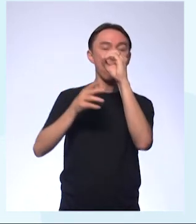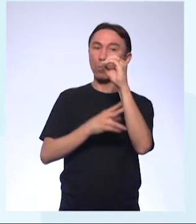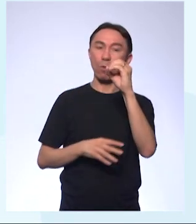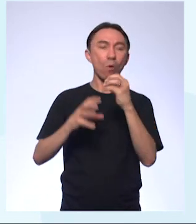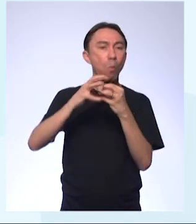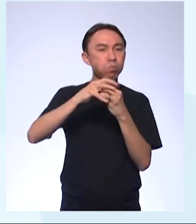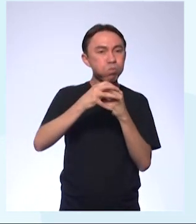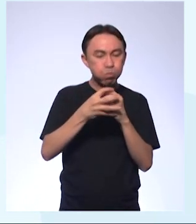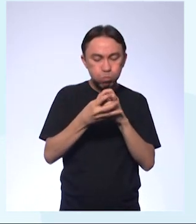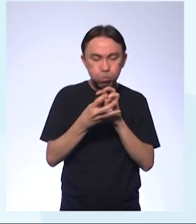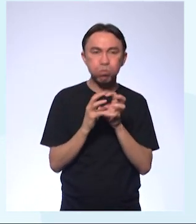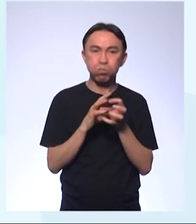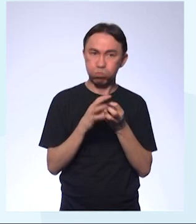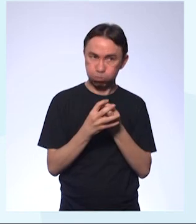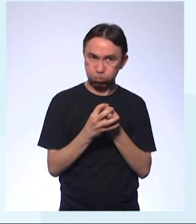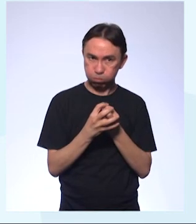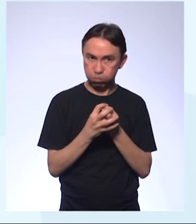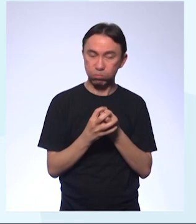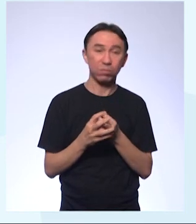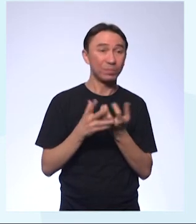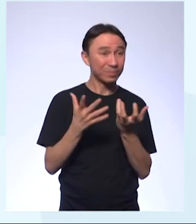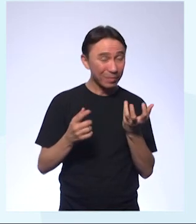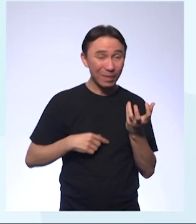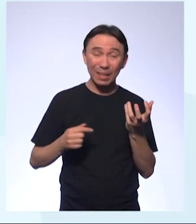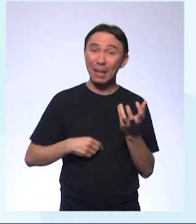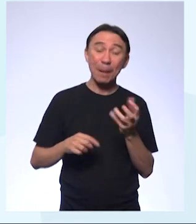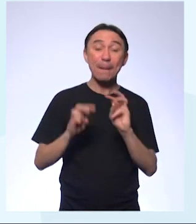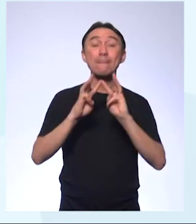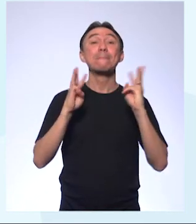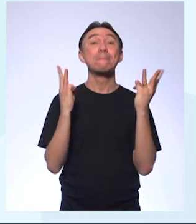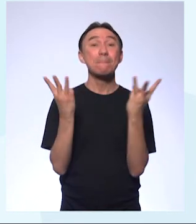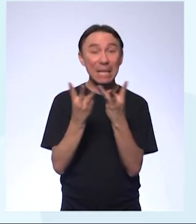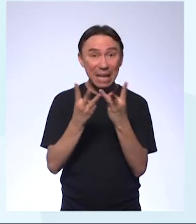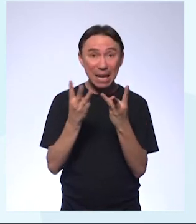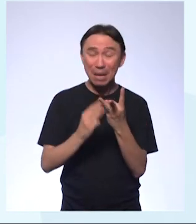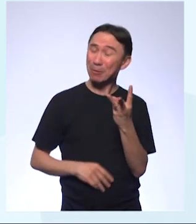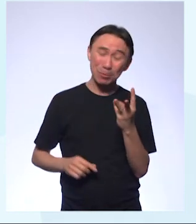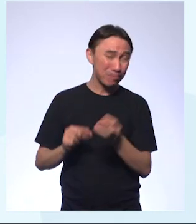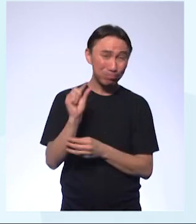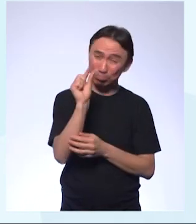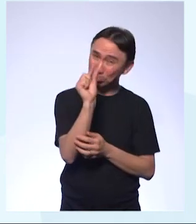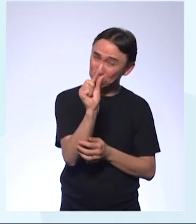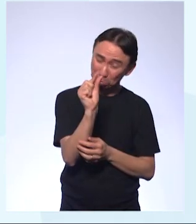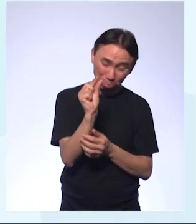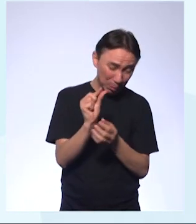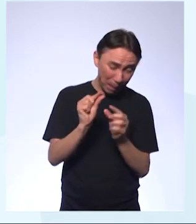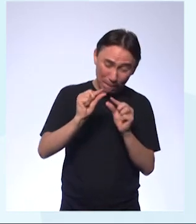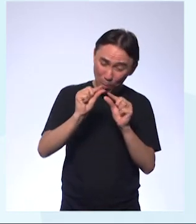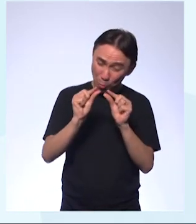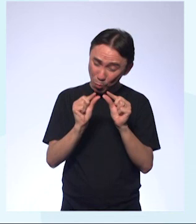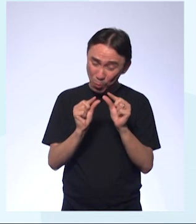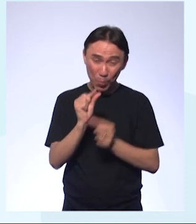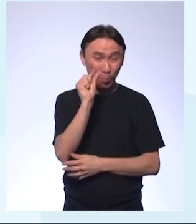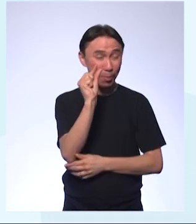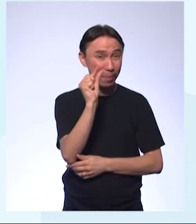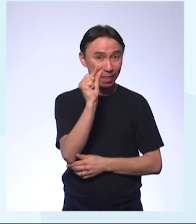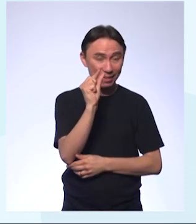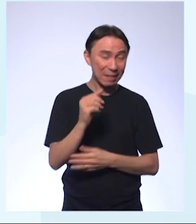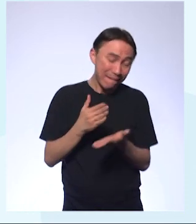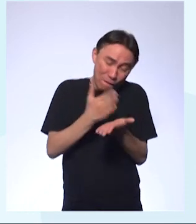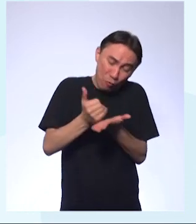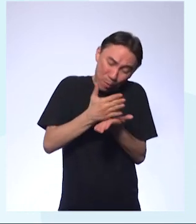outro, com o passar do tempo, é um pouco menor. Então, para Dalton, primeiro, o átomo é maciço, ou seja, ele é todo preenchido, ele